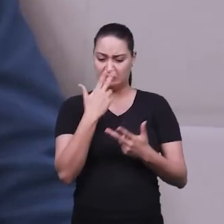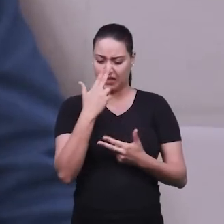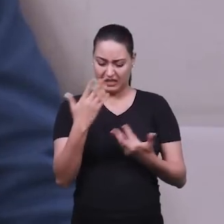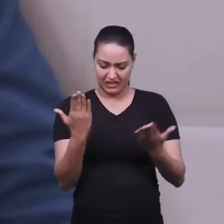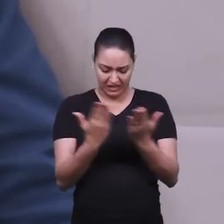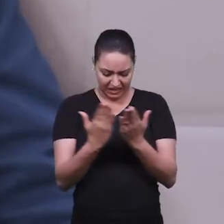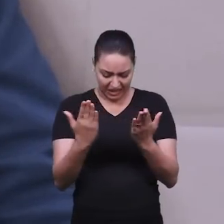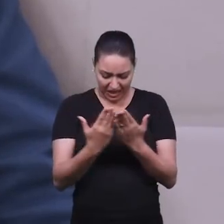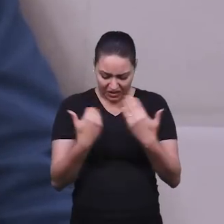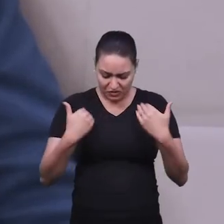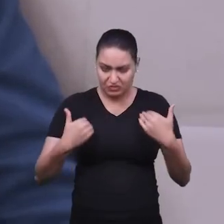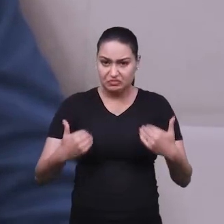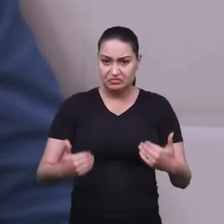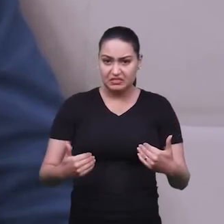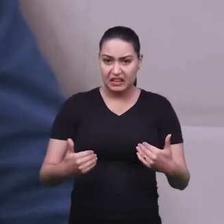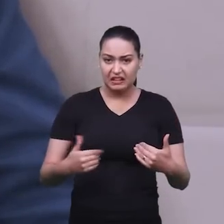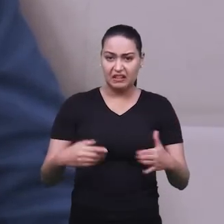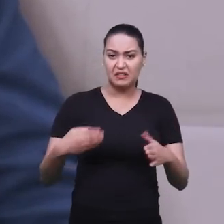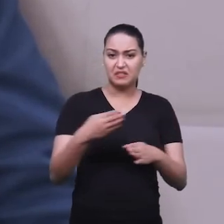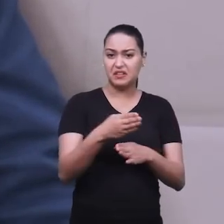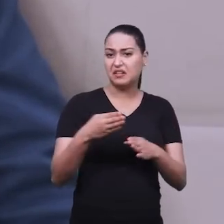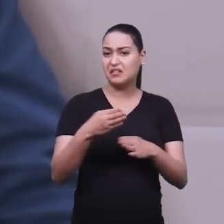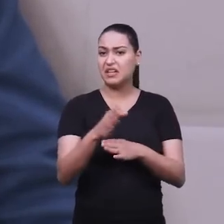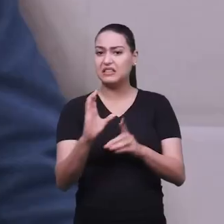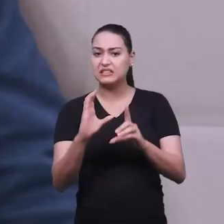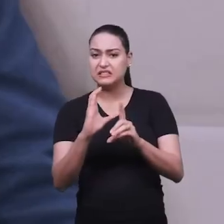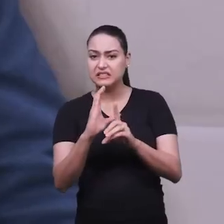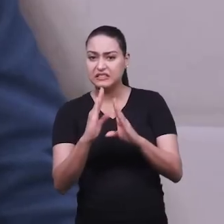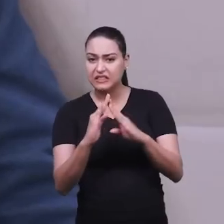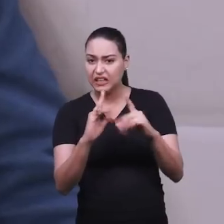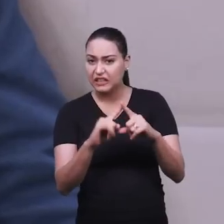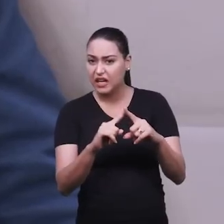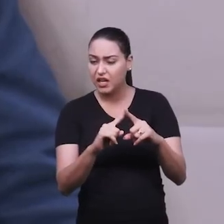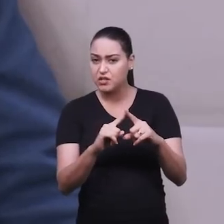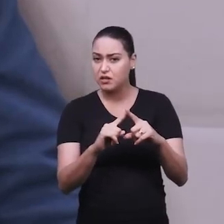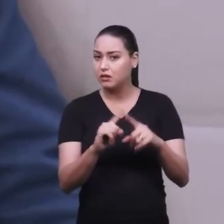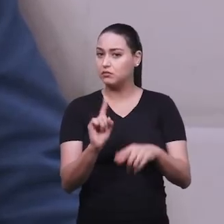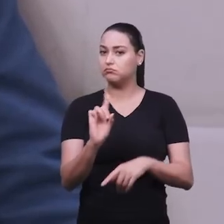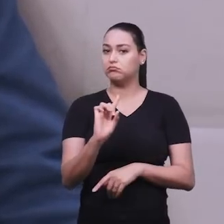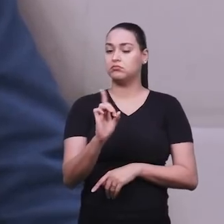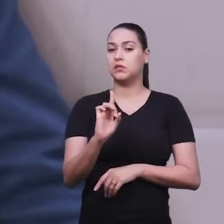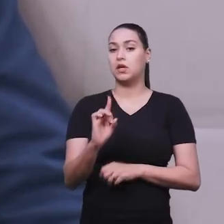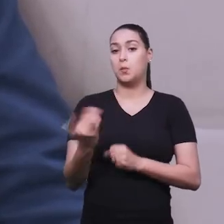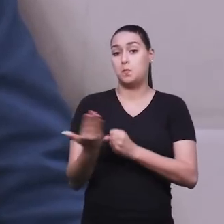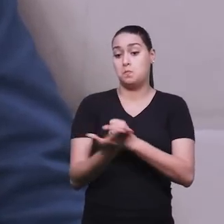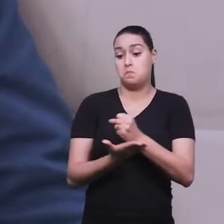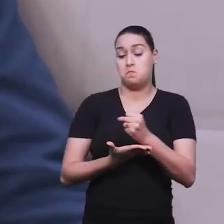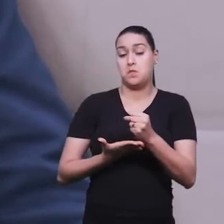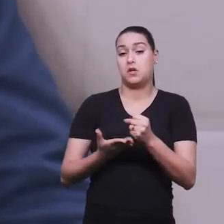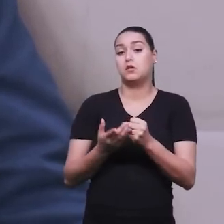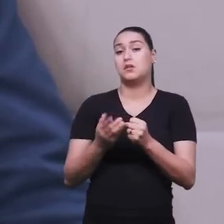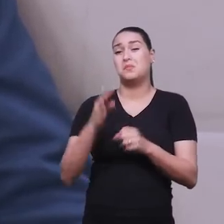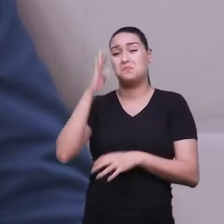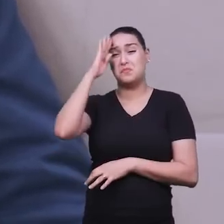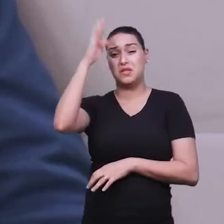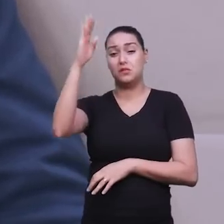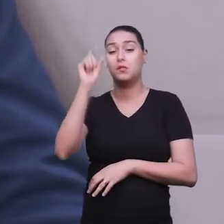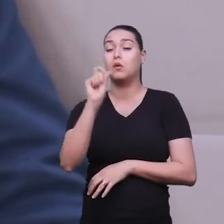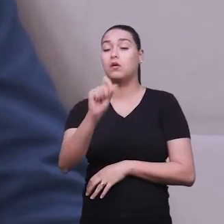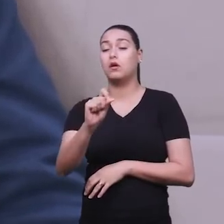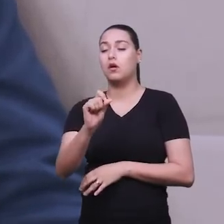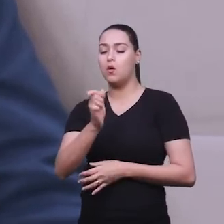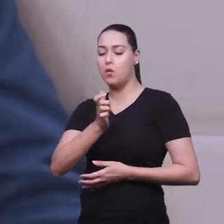basta aparentarmos sermos servos de Deus ou frequentar uma igreja. É